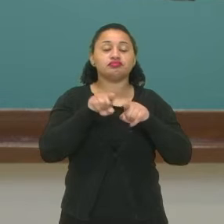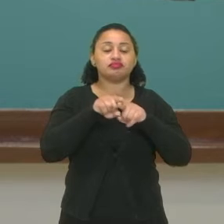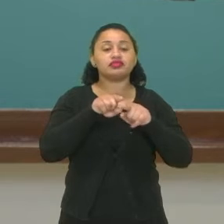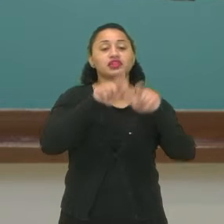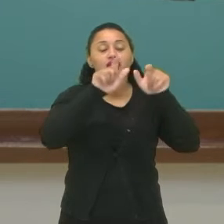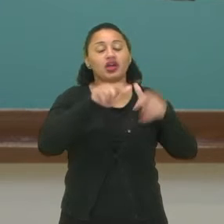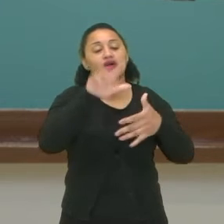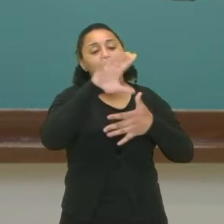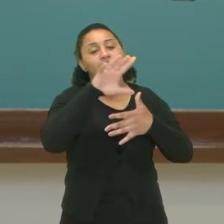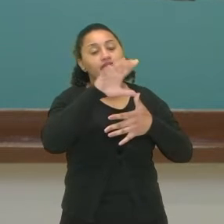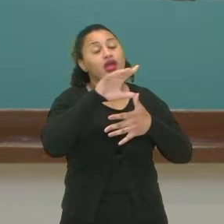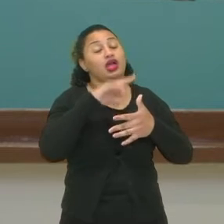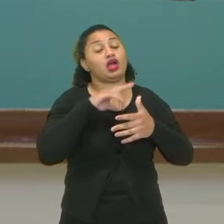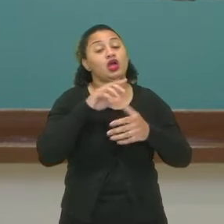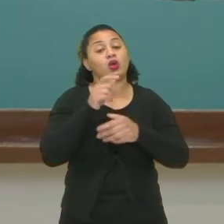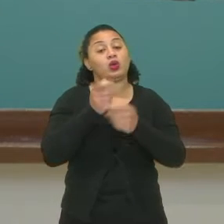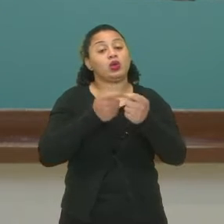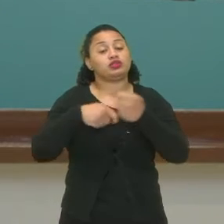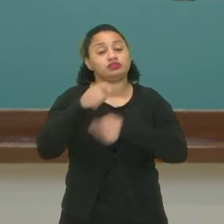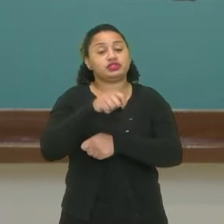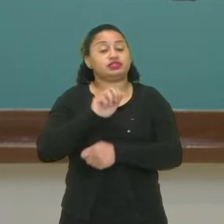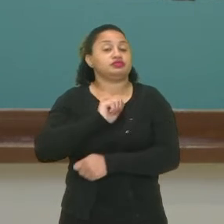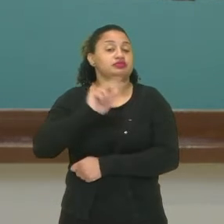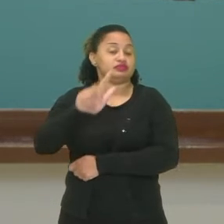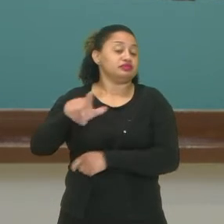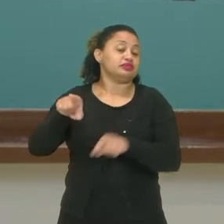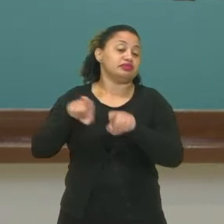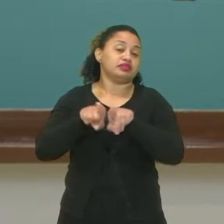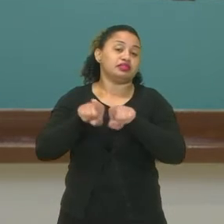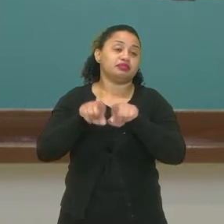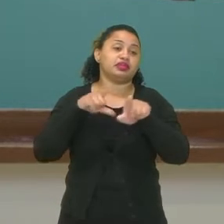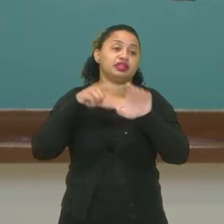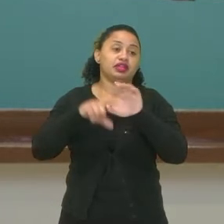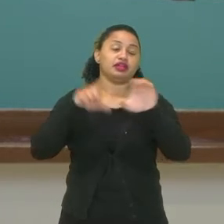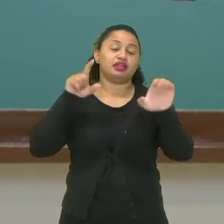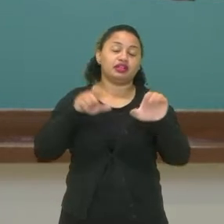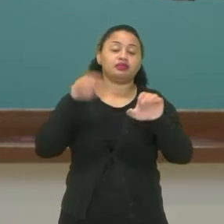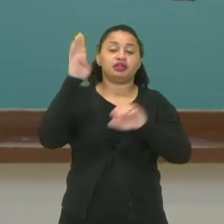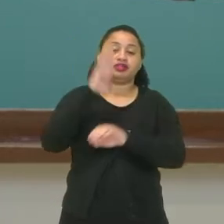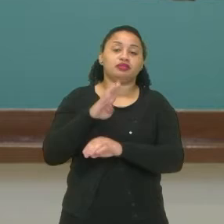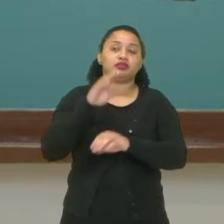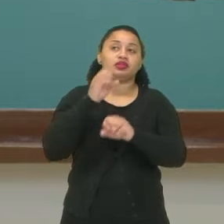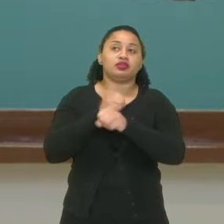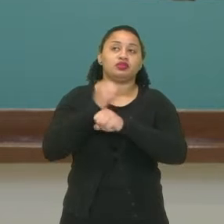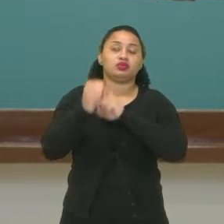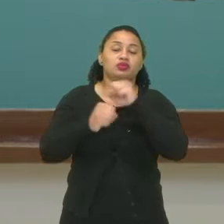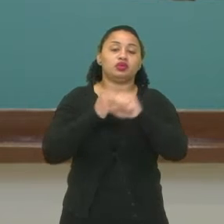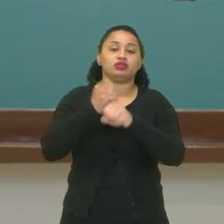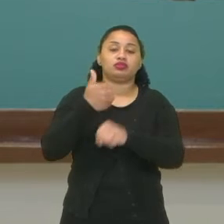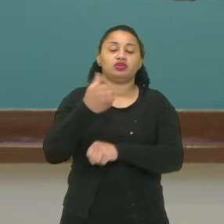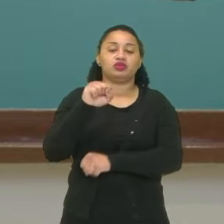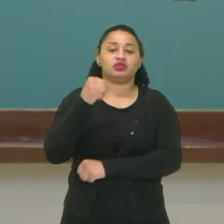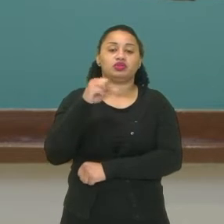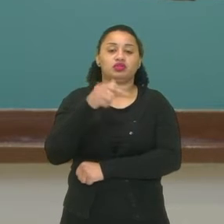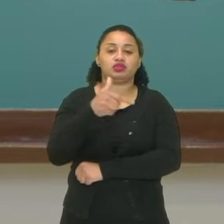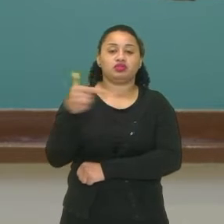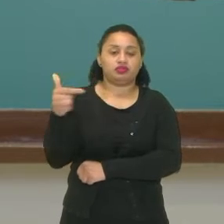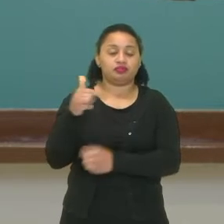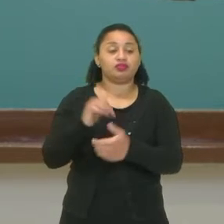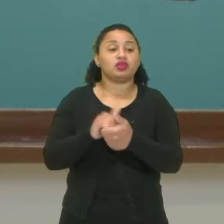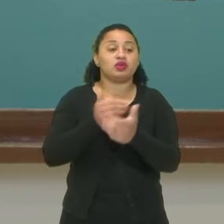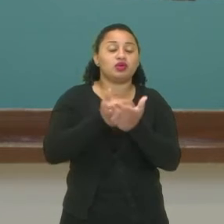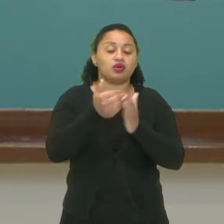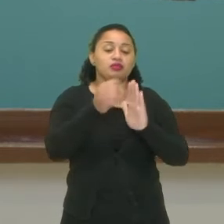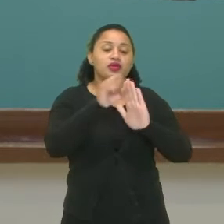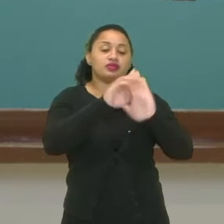diferente, né? Nós vamos ter a independência do Brasil em 1822. Esse início do século XIX, né, a gente